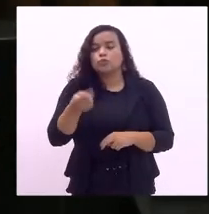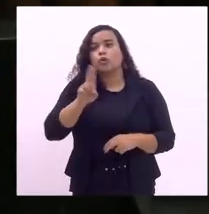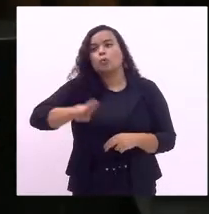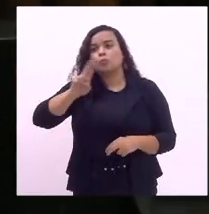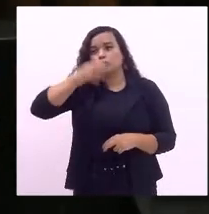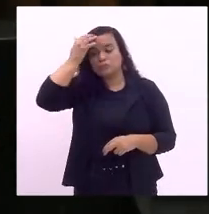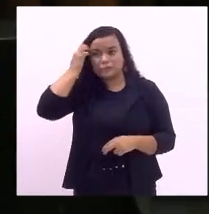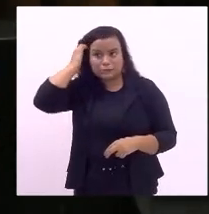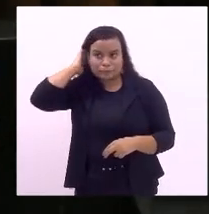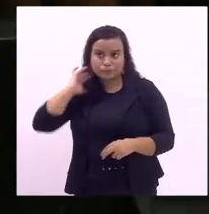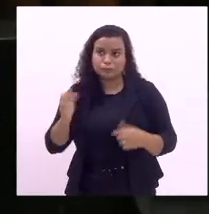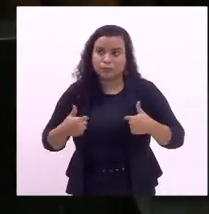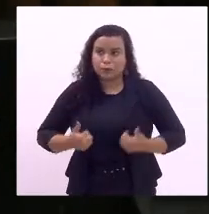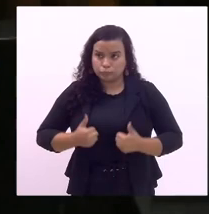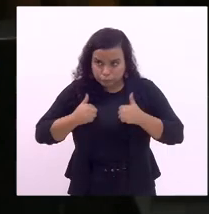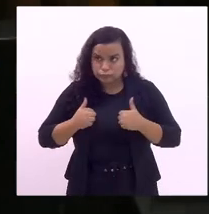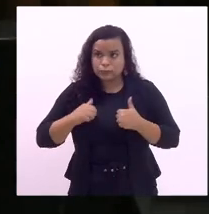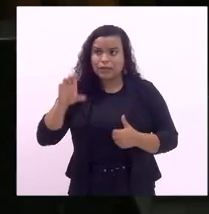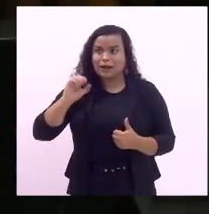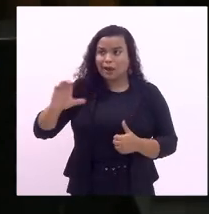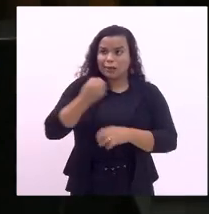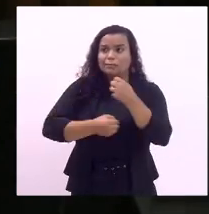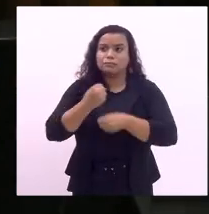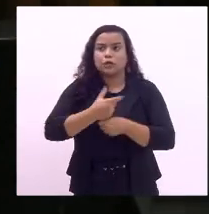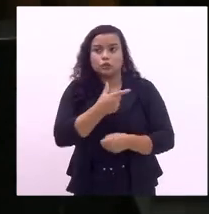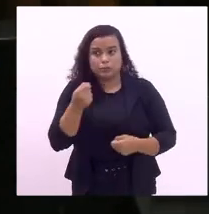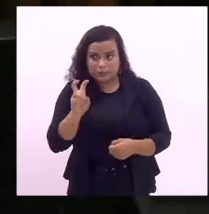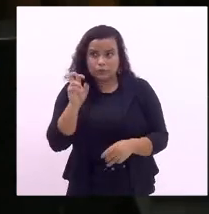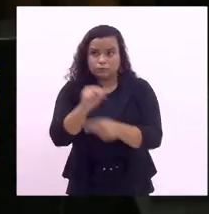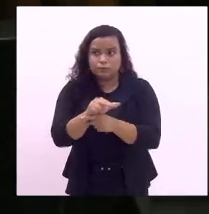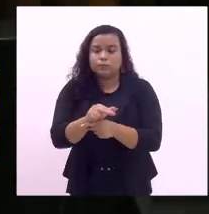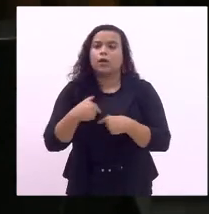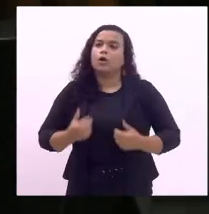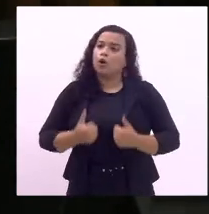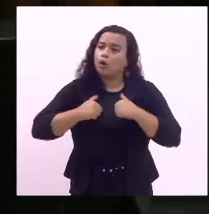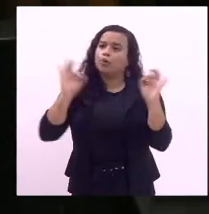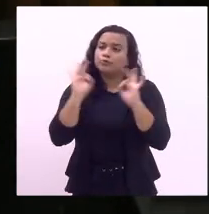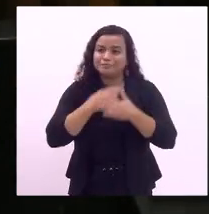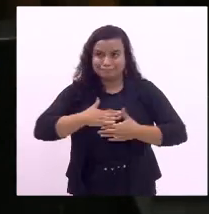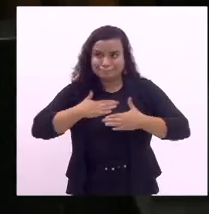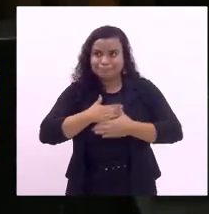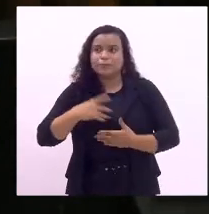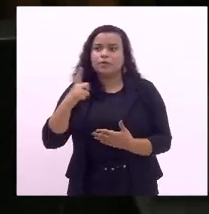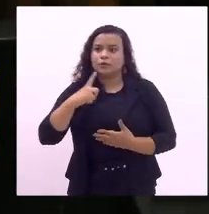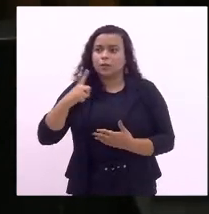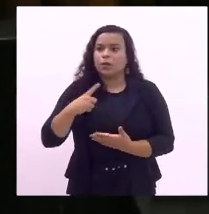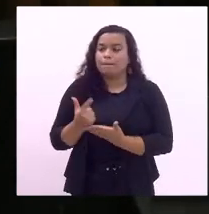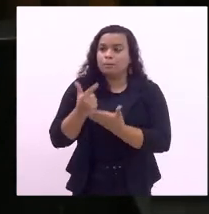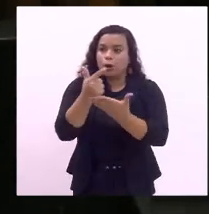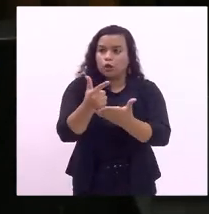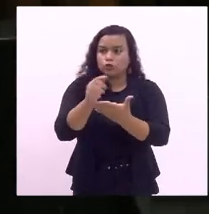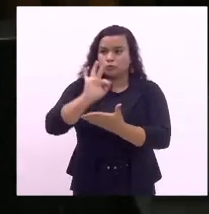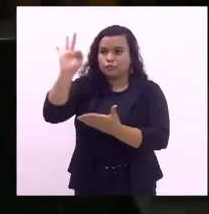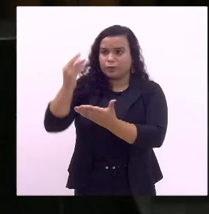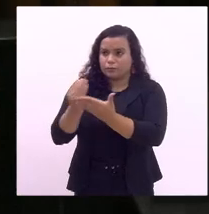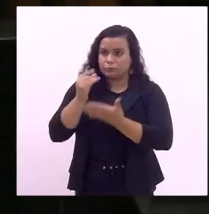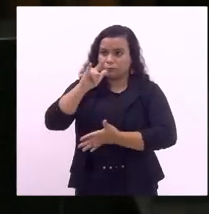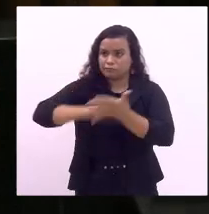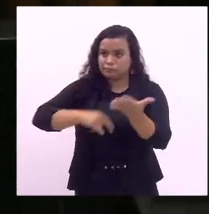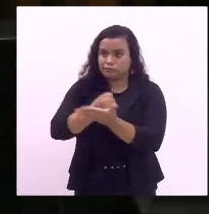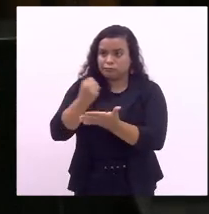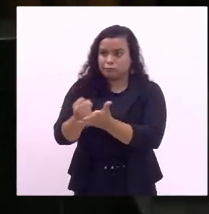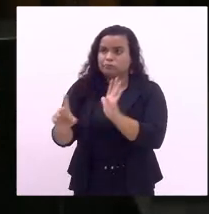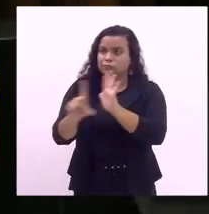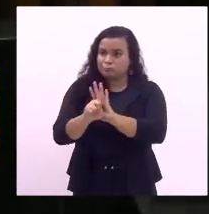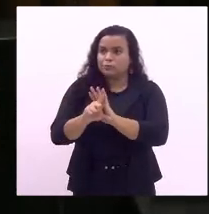arma. Eu, com muito orgulho, sou CAC desde 2005, com muito orgulho, tenho porte federal de arma, ando